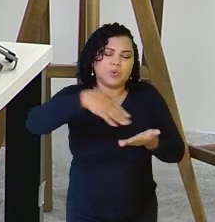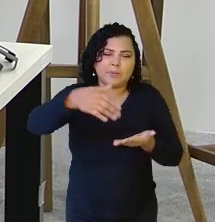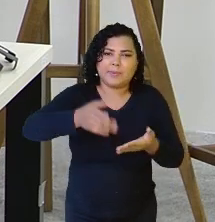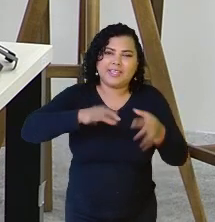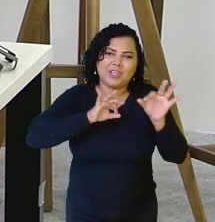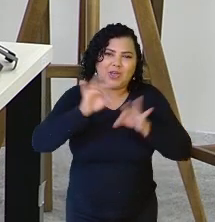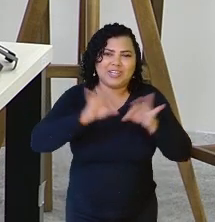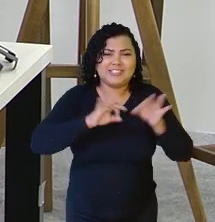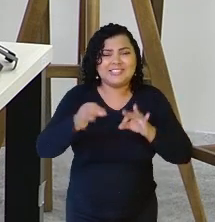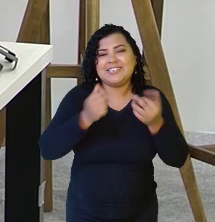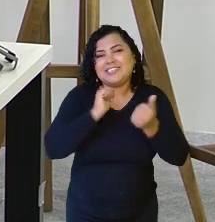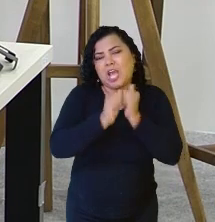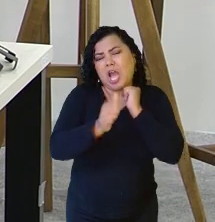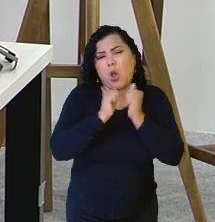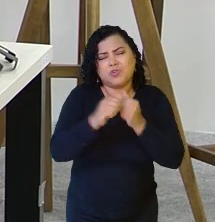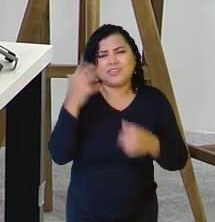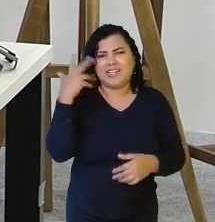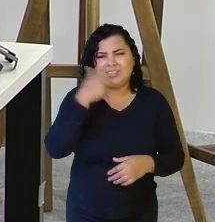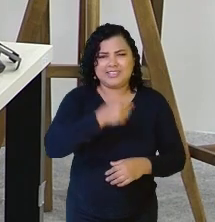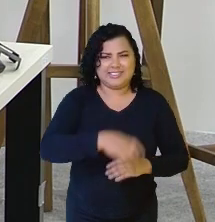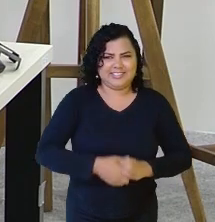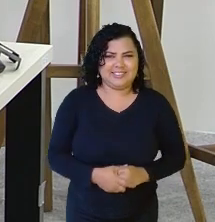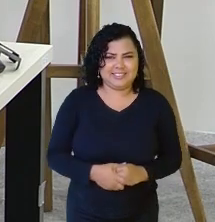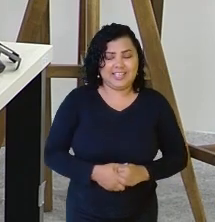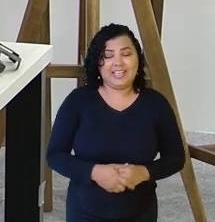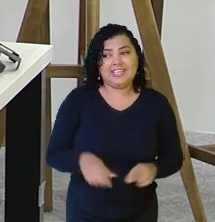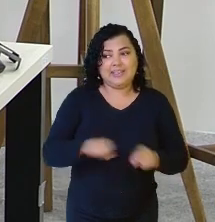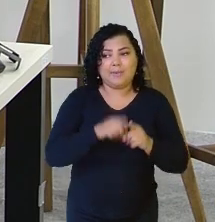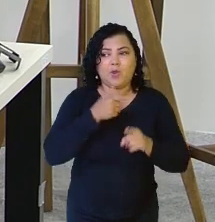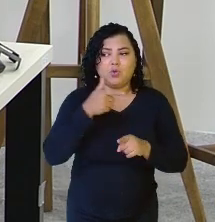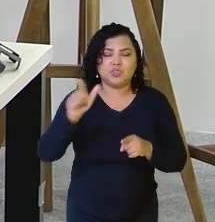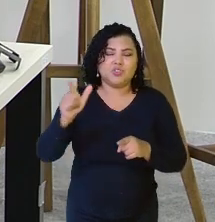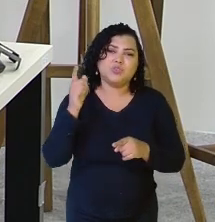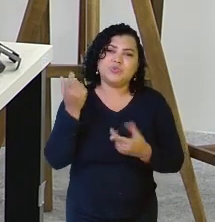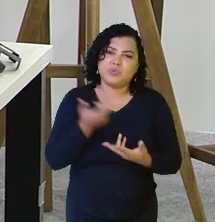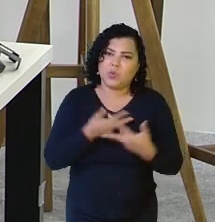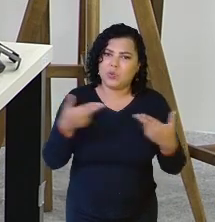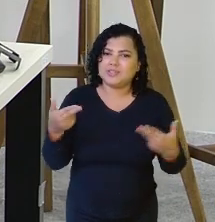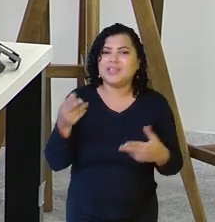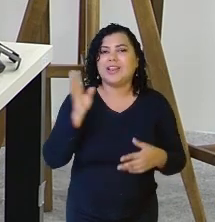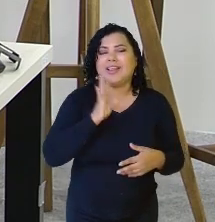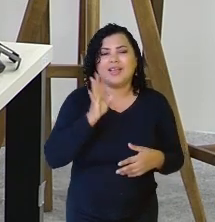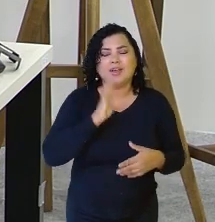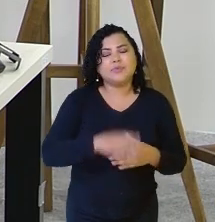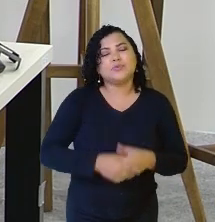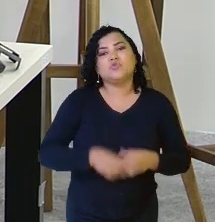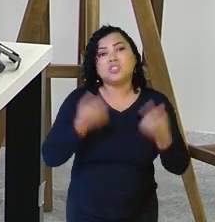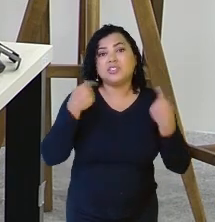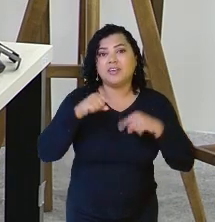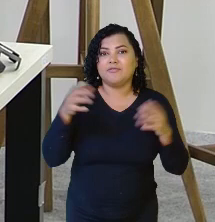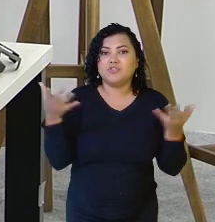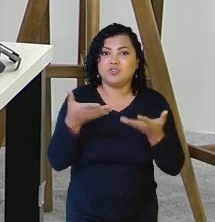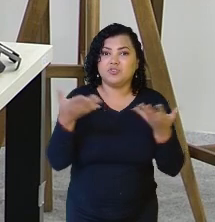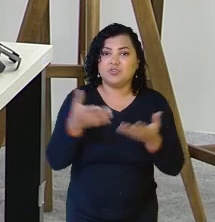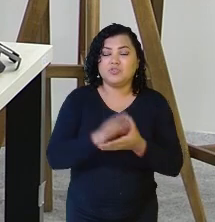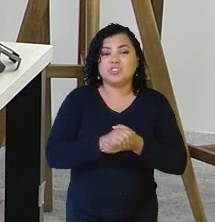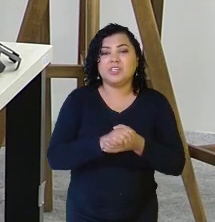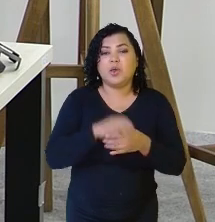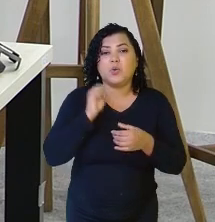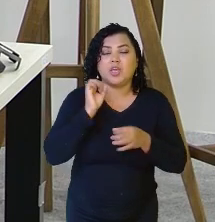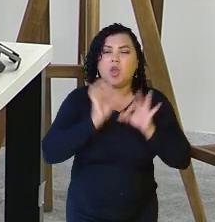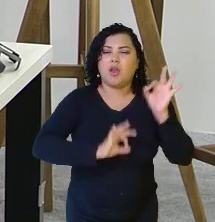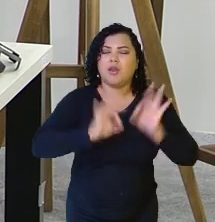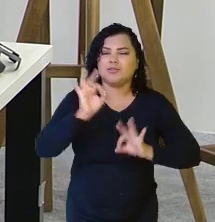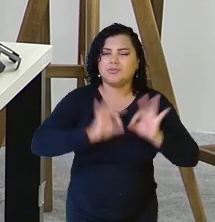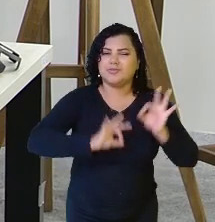ó. Fica lindo, né? E tantas outras coisas aqui legais, tá? Um dos desafios da gente de hoje é justamente esse.